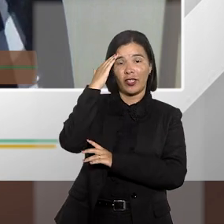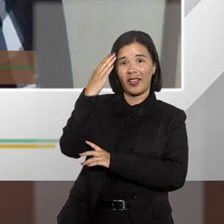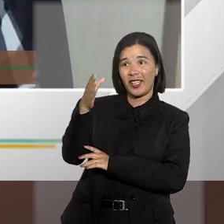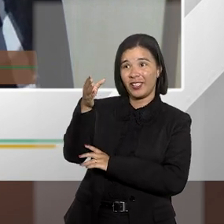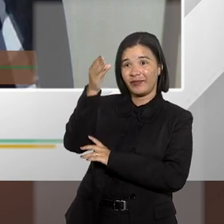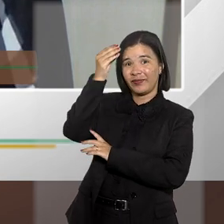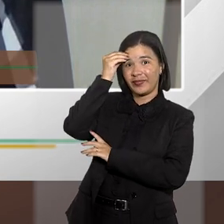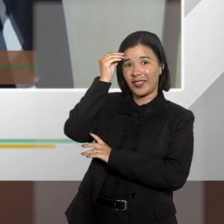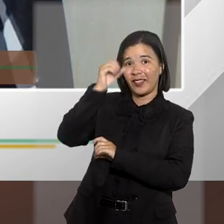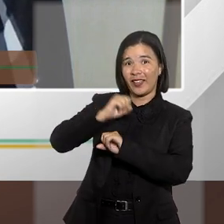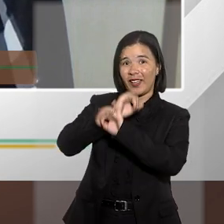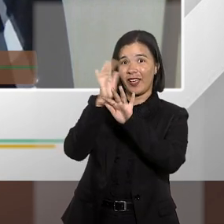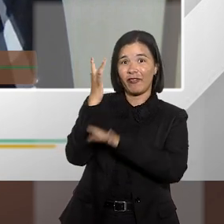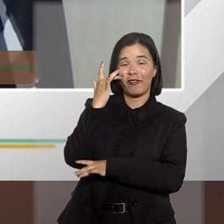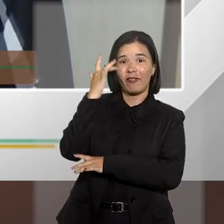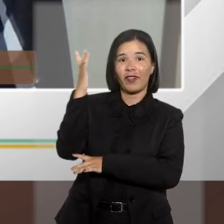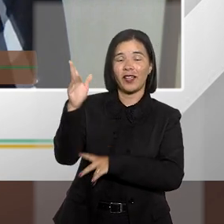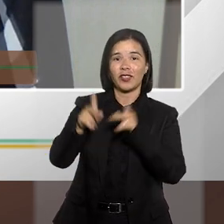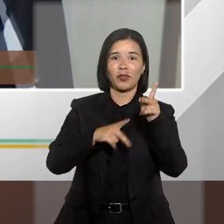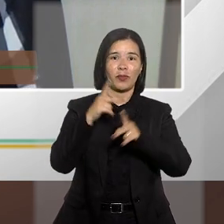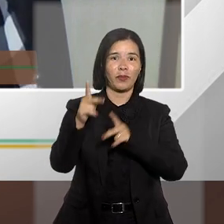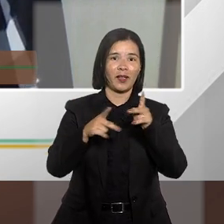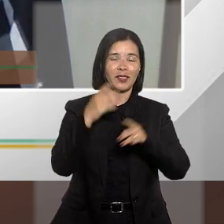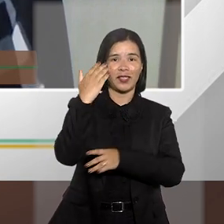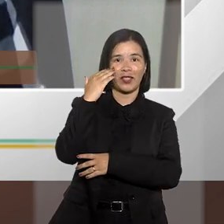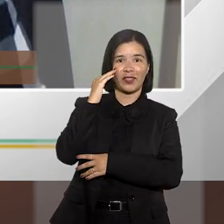mais fácil para a população absorver.